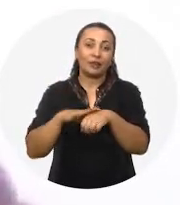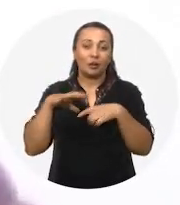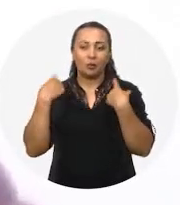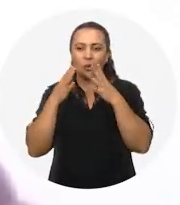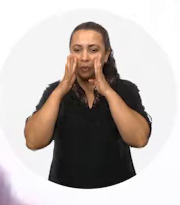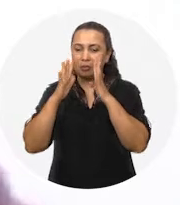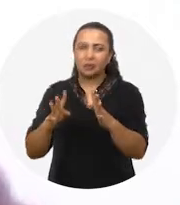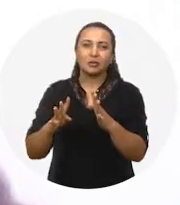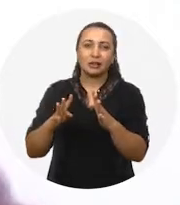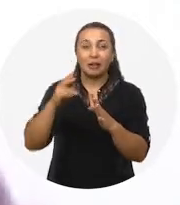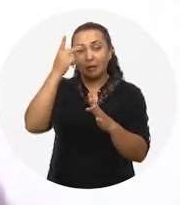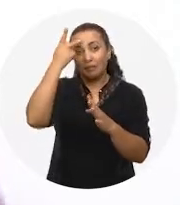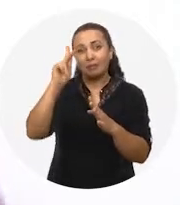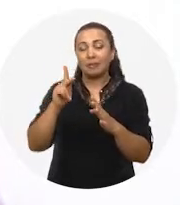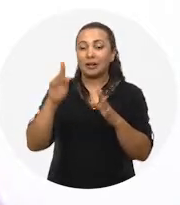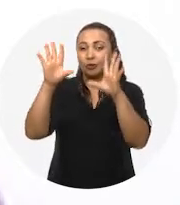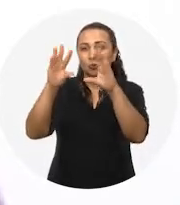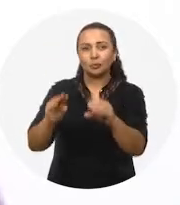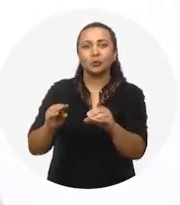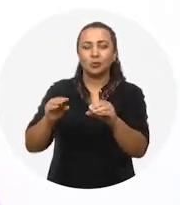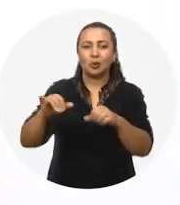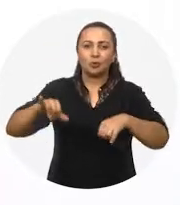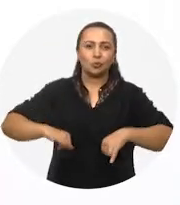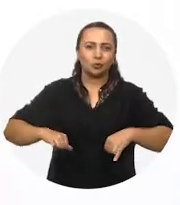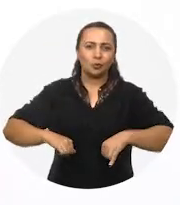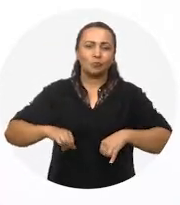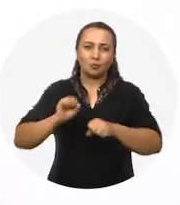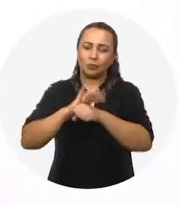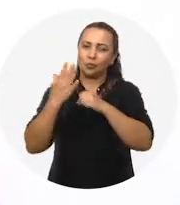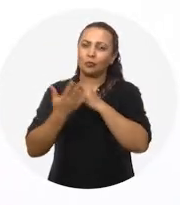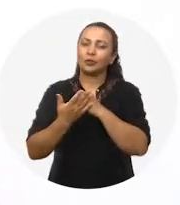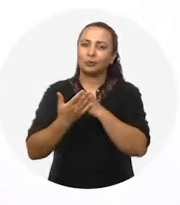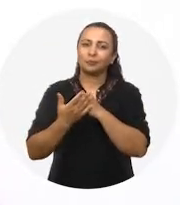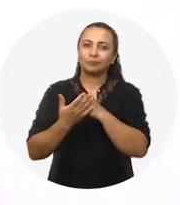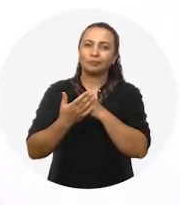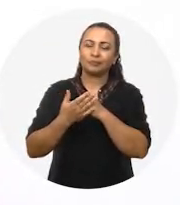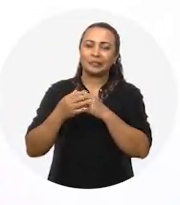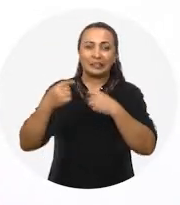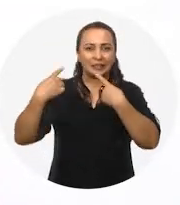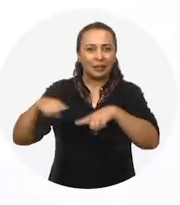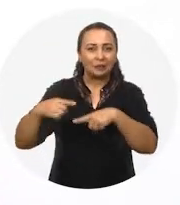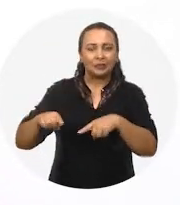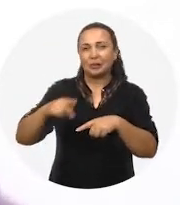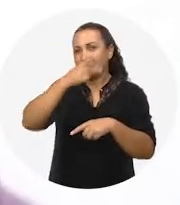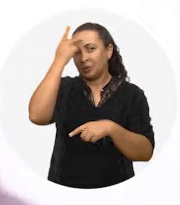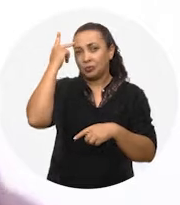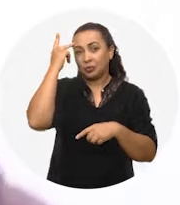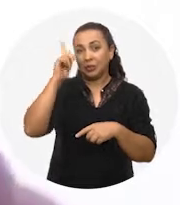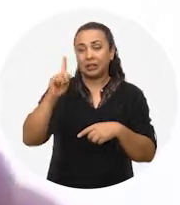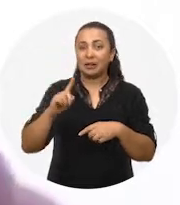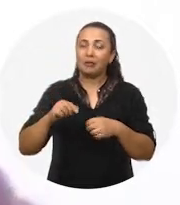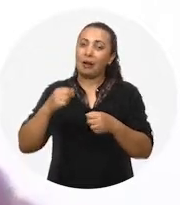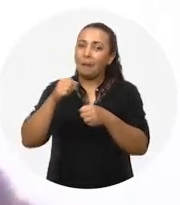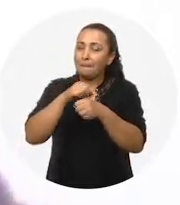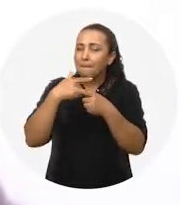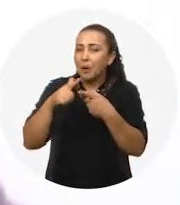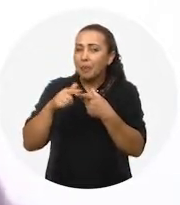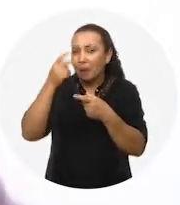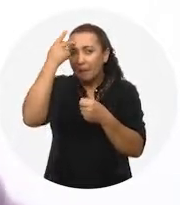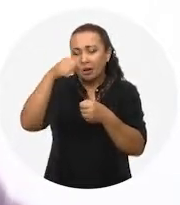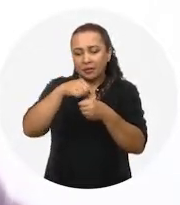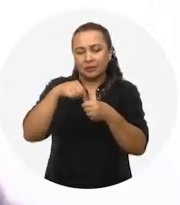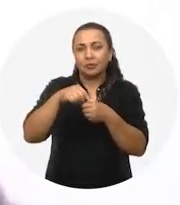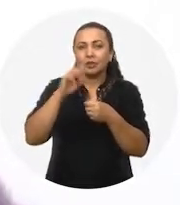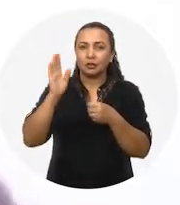esse é o nosso intuito, né? E uma das vantagens que nós já temos é que nós já temos dados experimentais de que essas moléculas não são tóxicas para as nossas